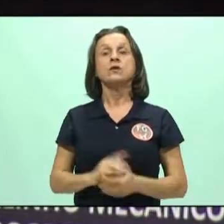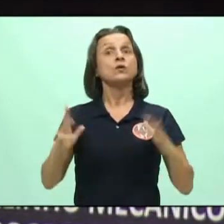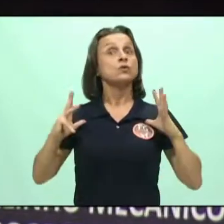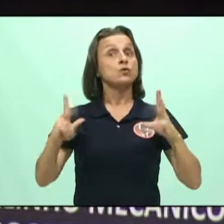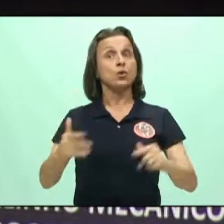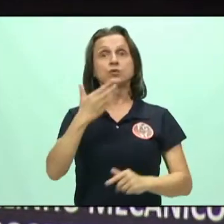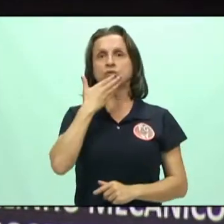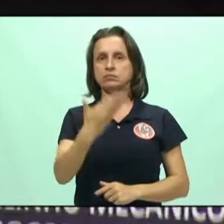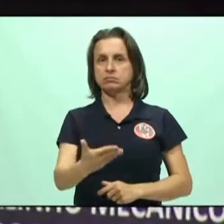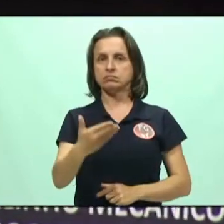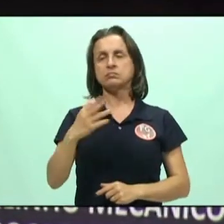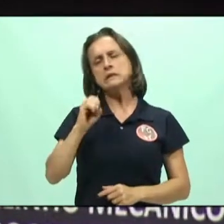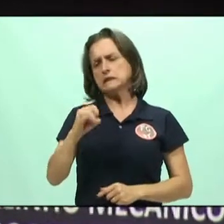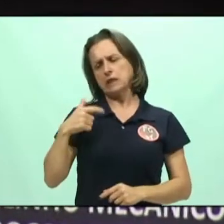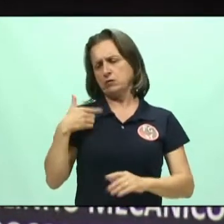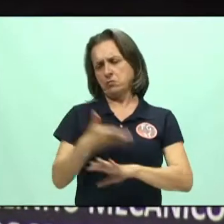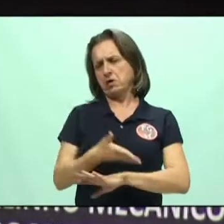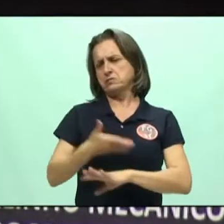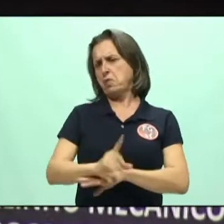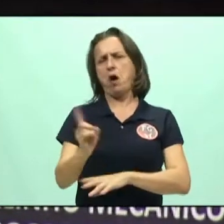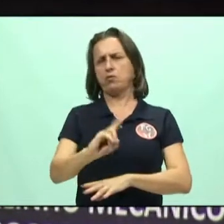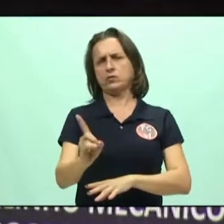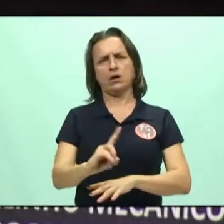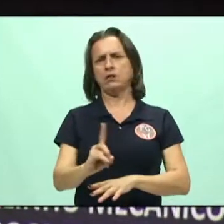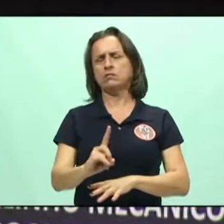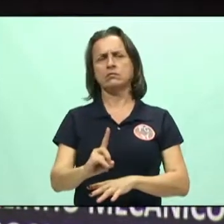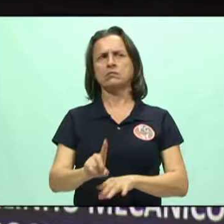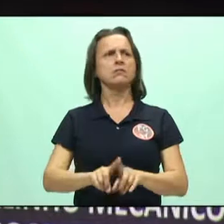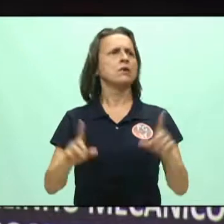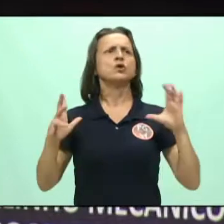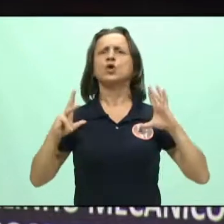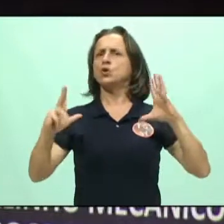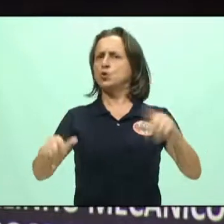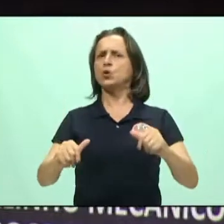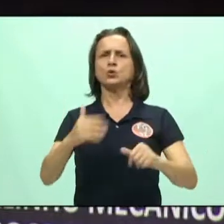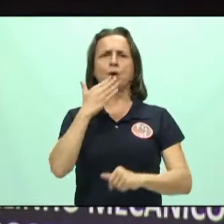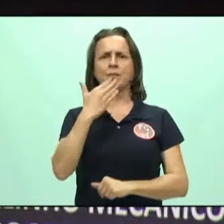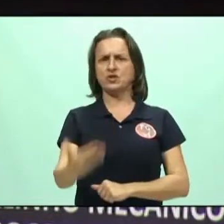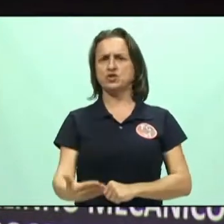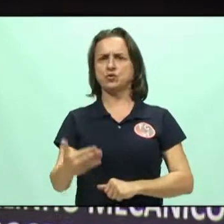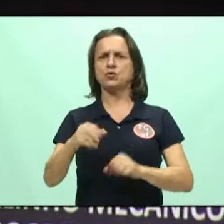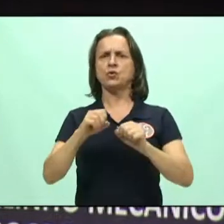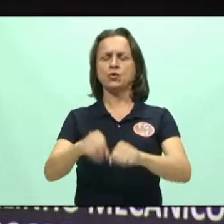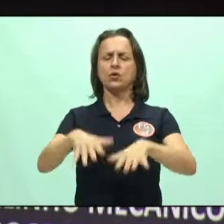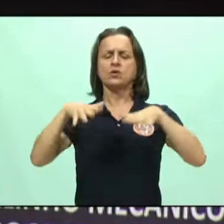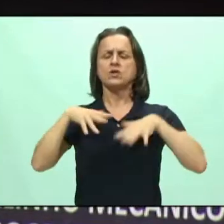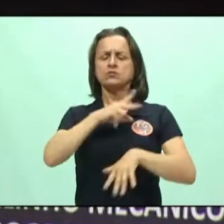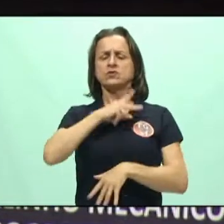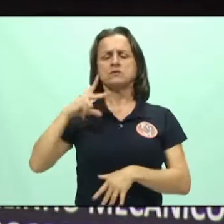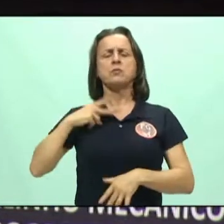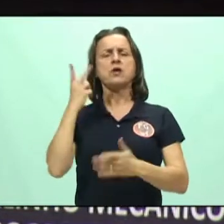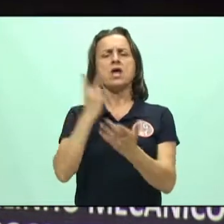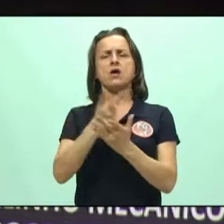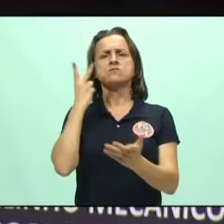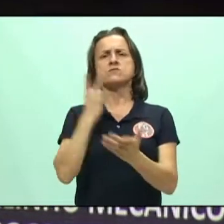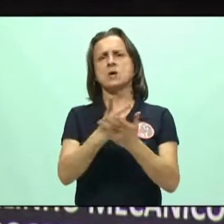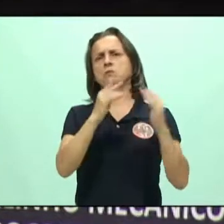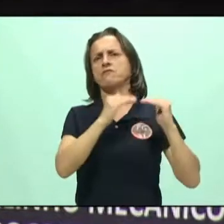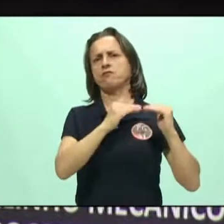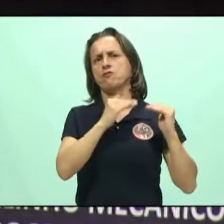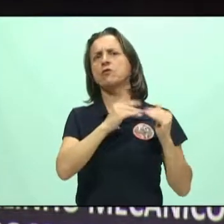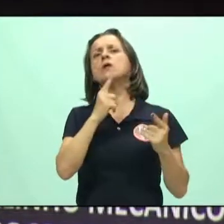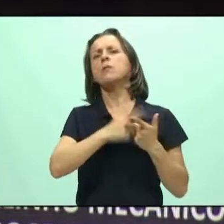em geral Praticamente todo o requerimento de audiência pública eu estarei concordante porque eu vejo